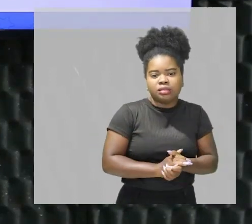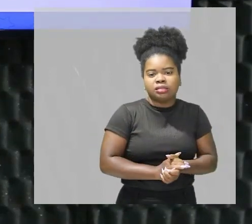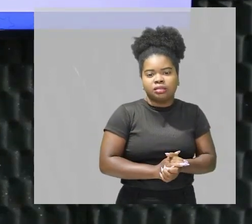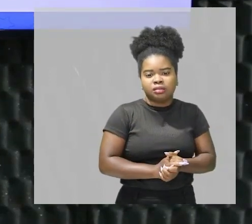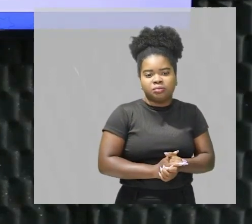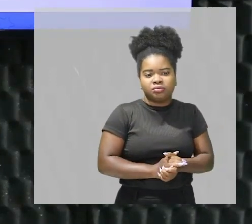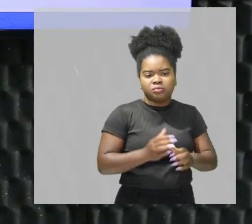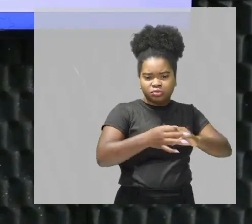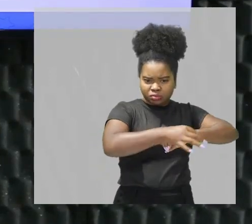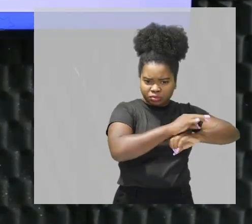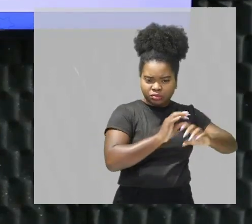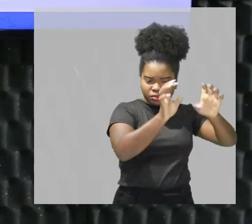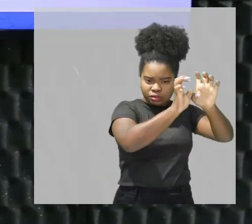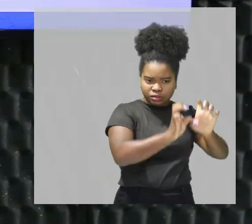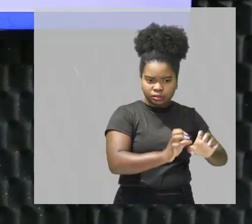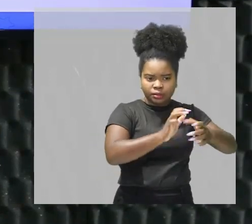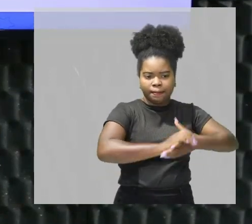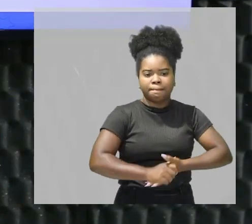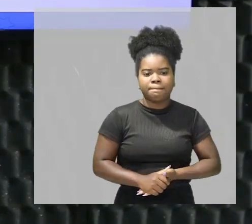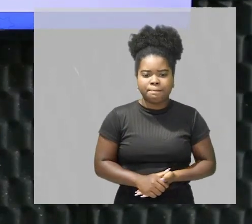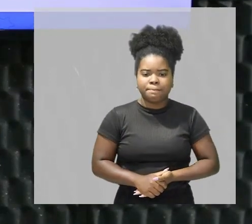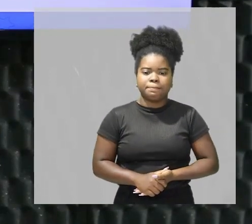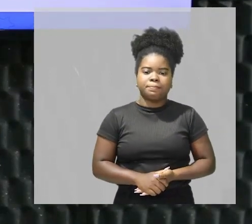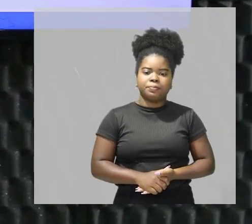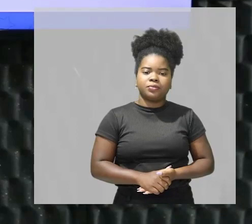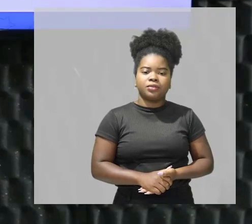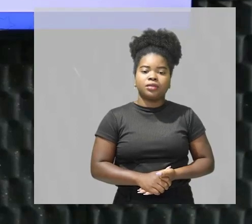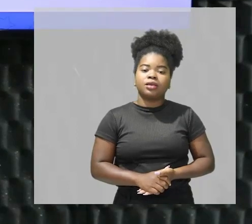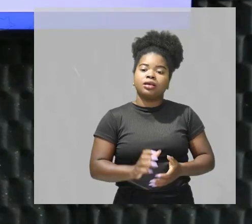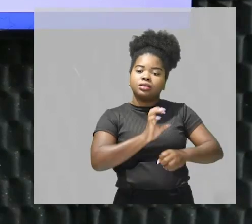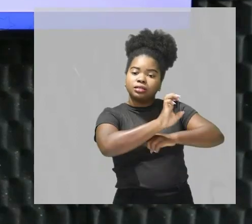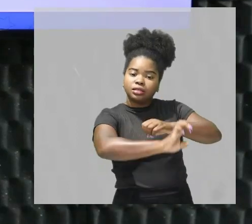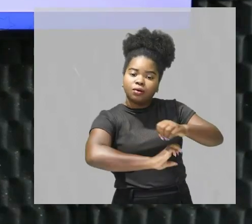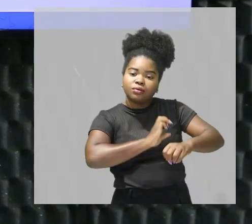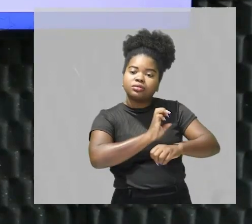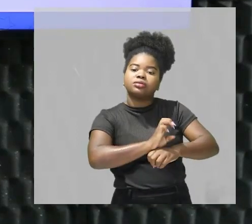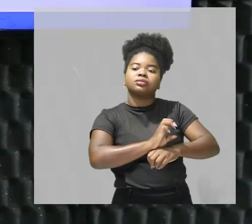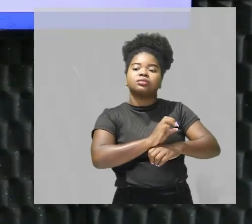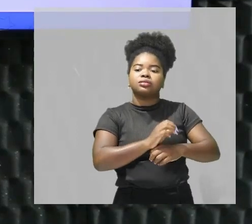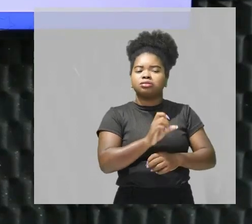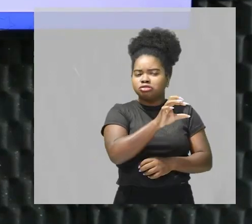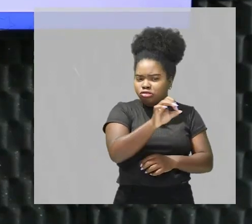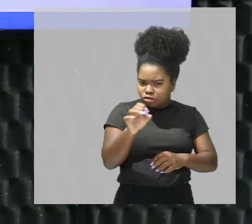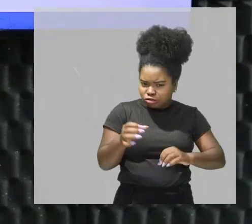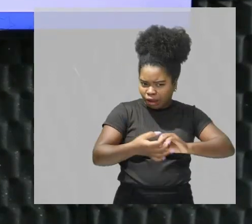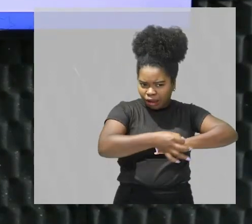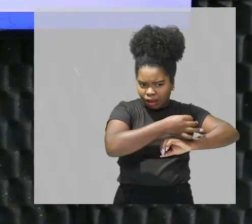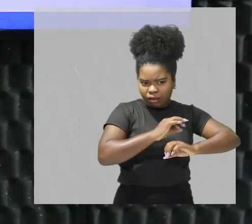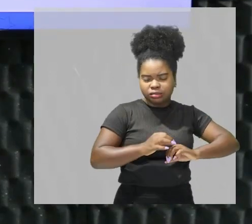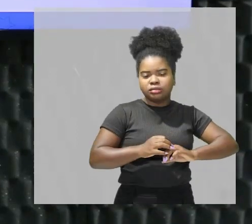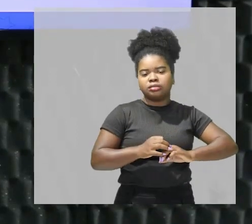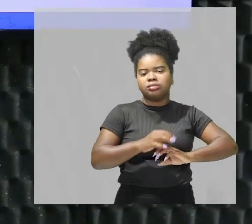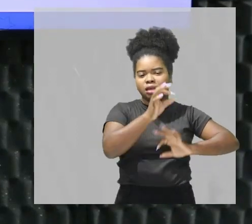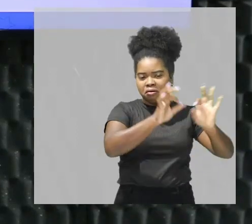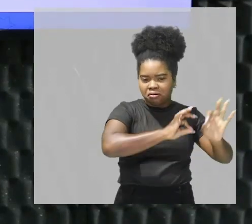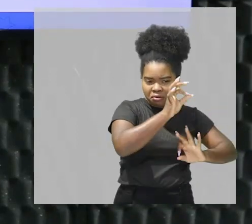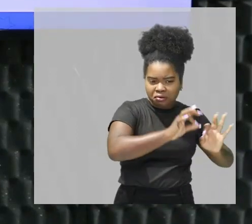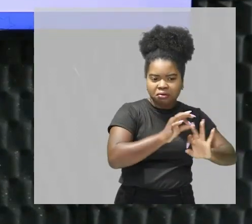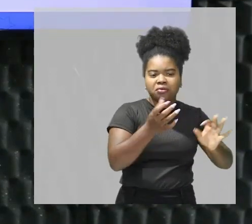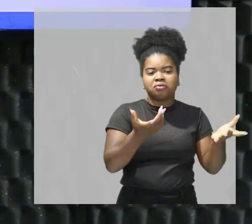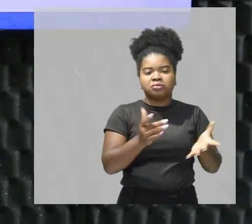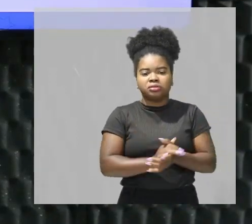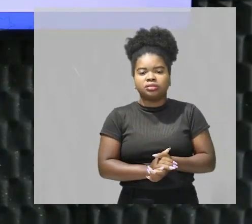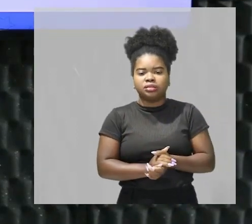determinado átomo, certo? Então, os elétrons da camada de valência de cada átomo e a formação dos pares